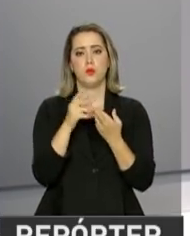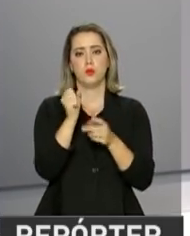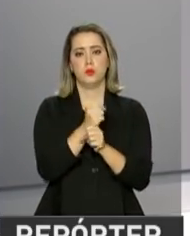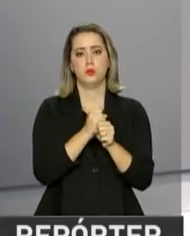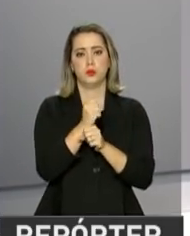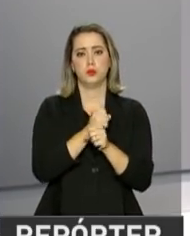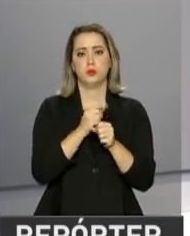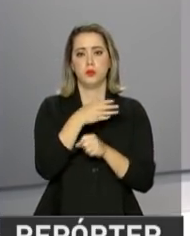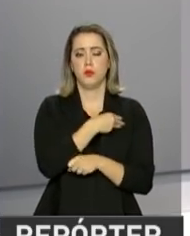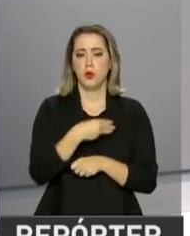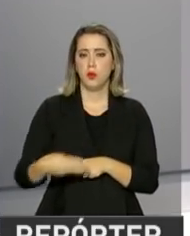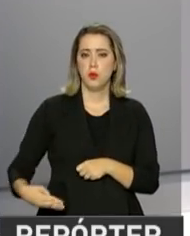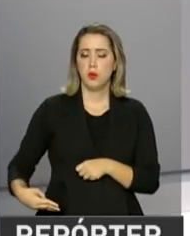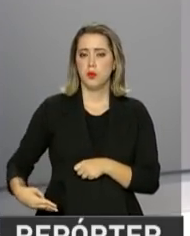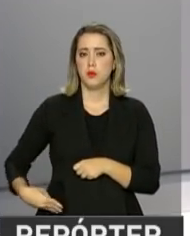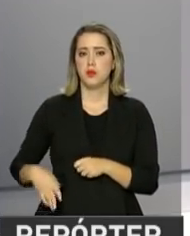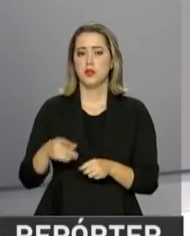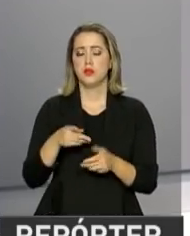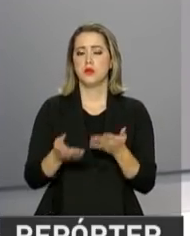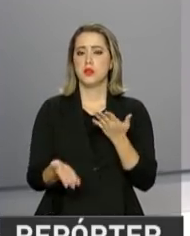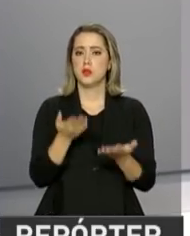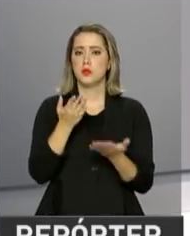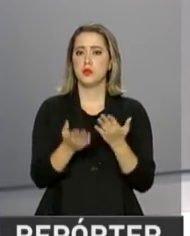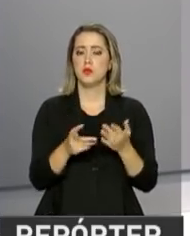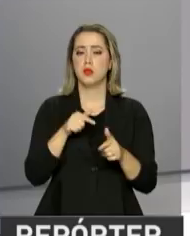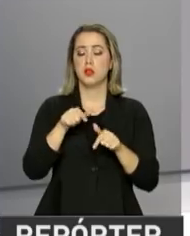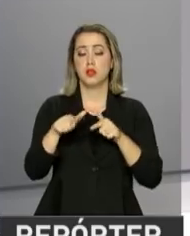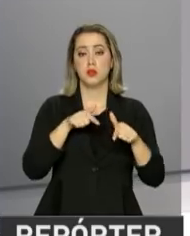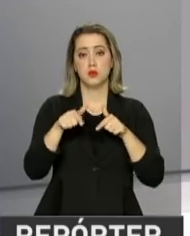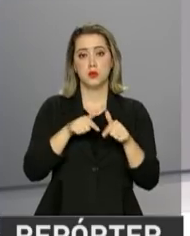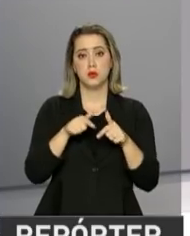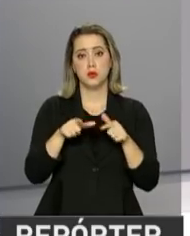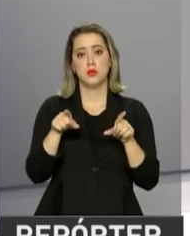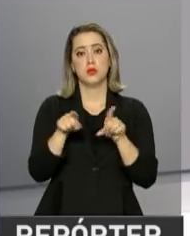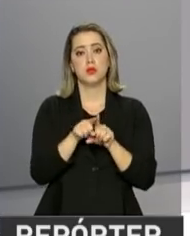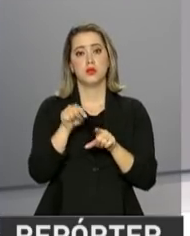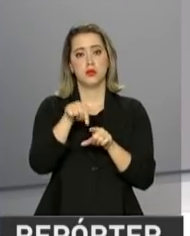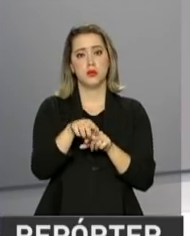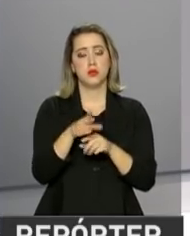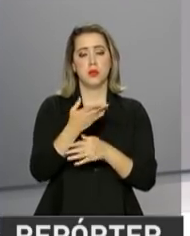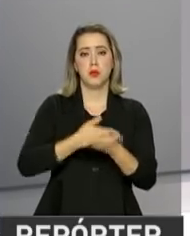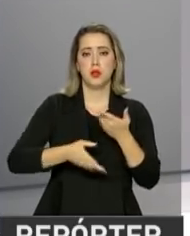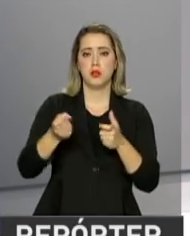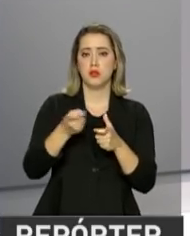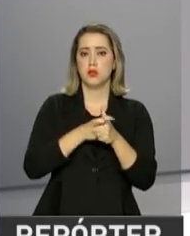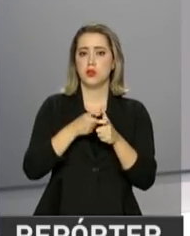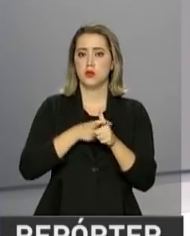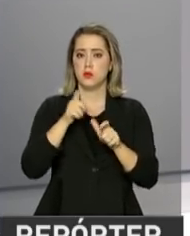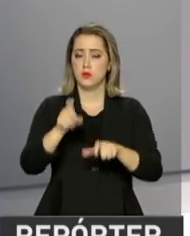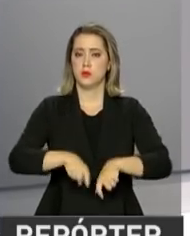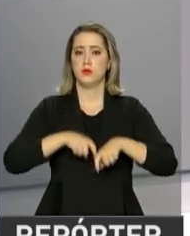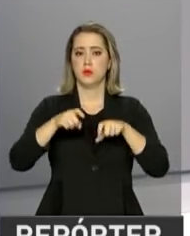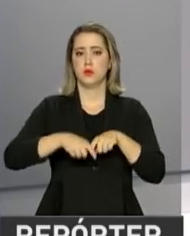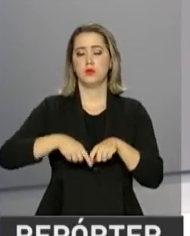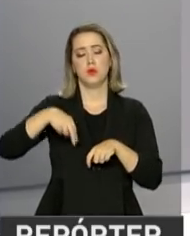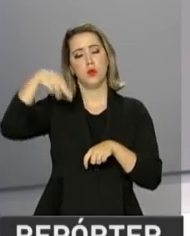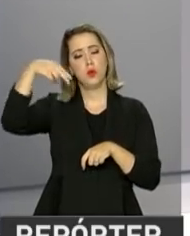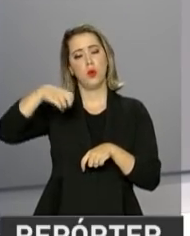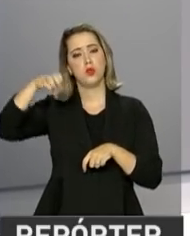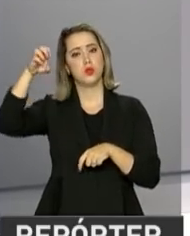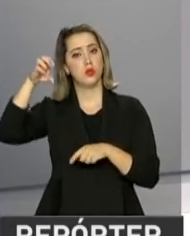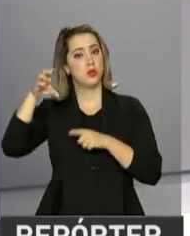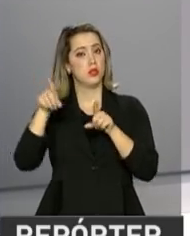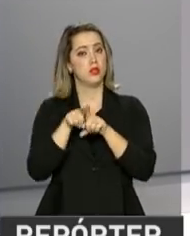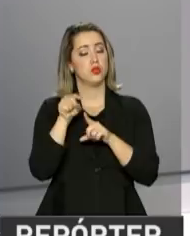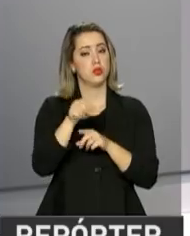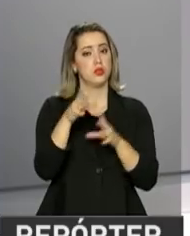Temer. O ministro fez um balanço das ações no setor. Além da renegociação das dívidas dos agricultores no Norte e no Nordeste,